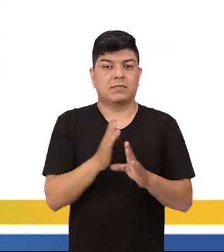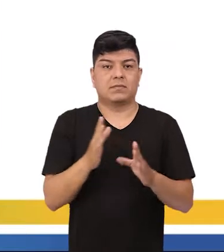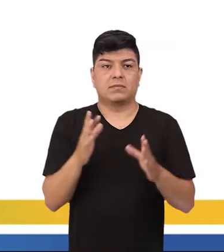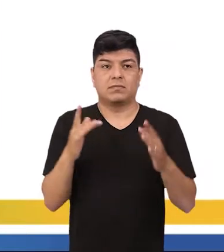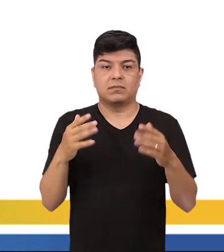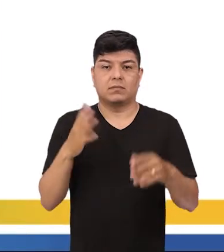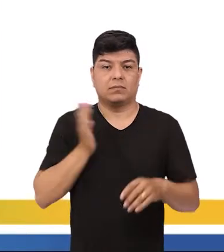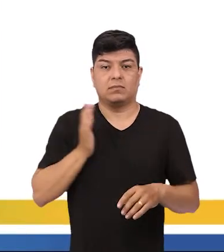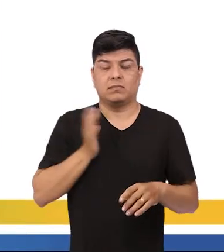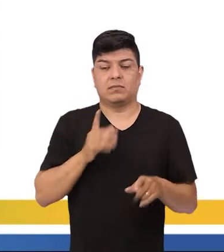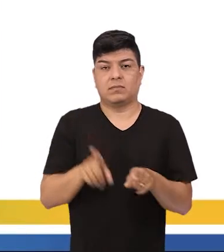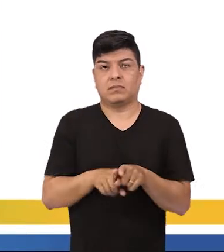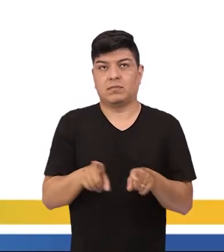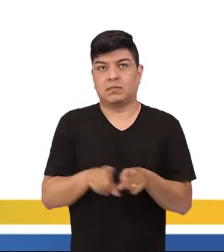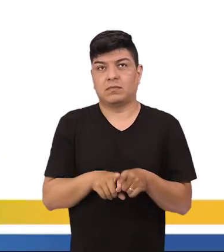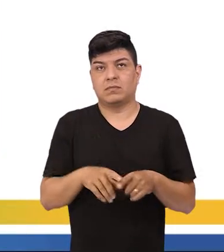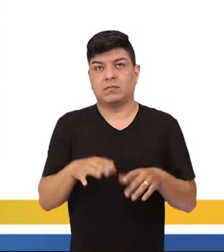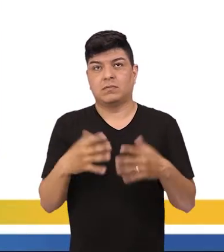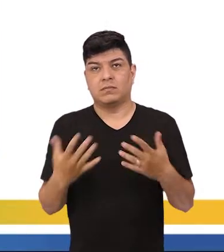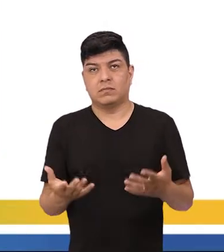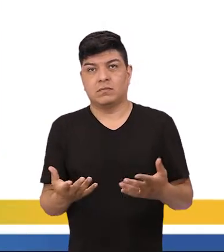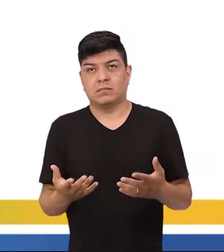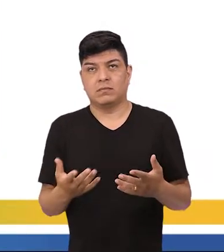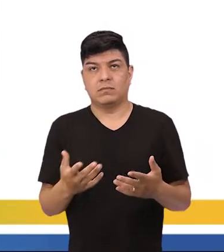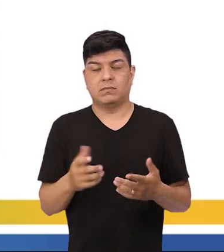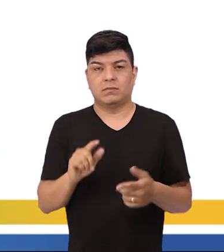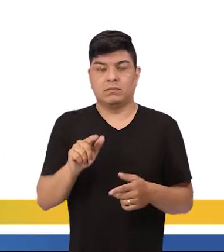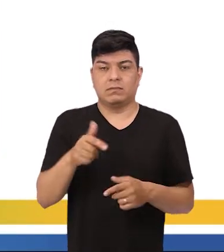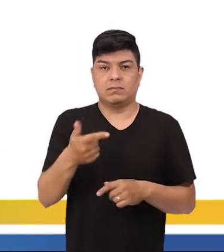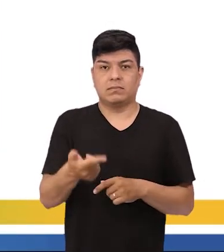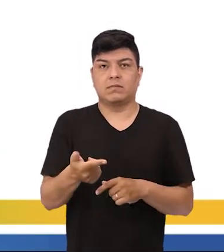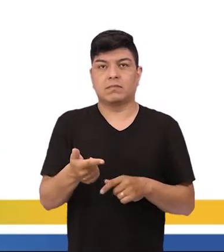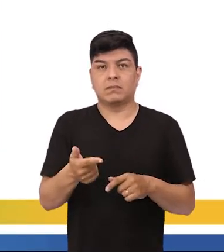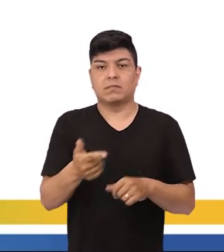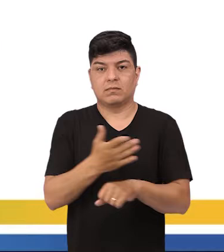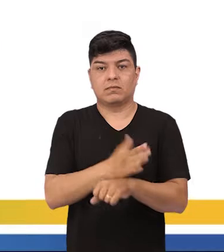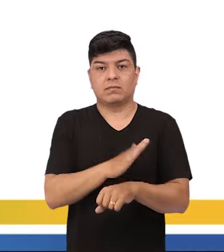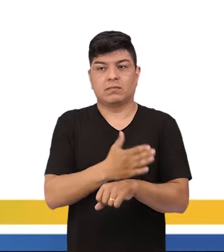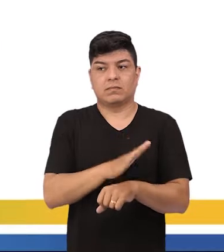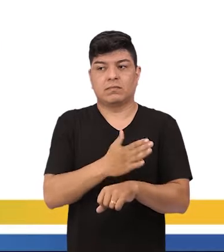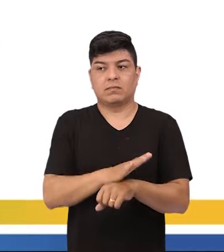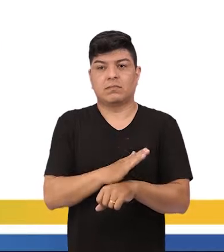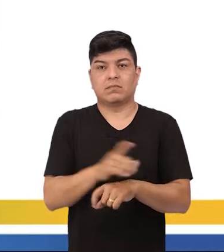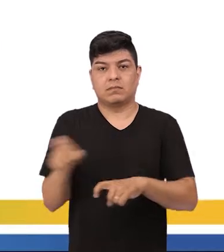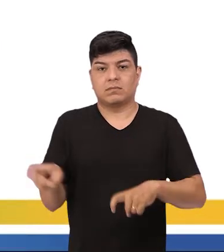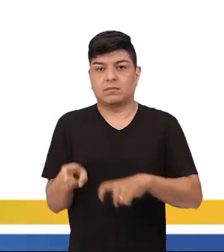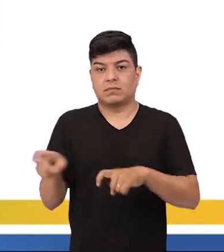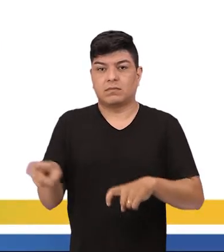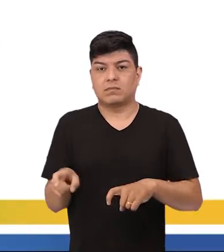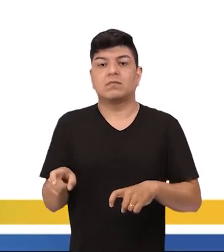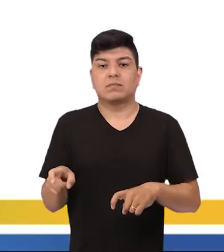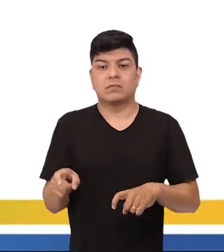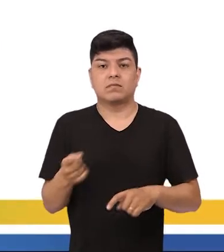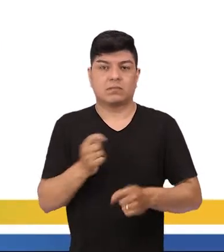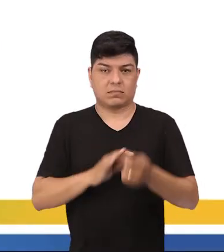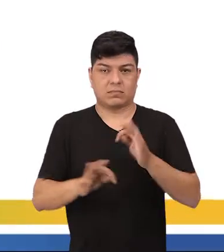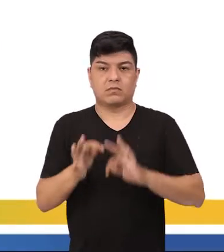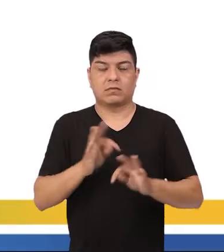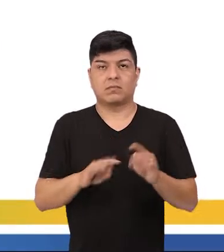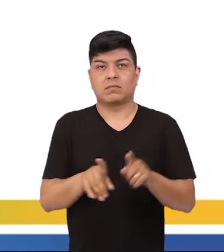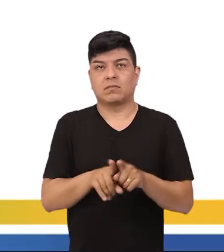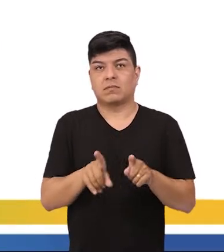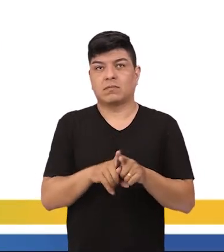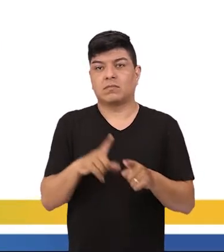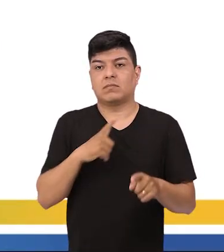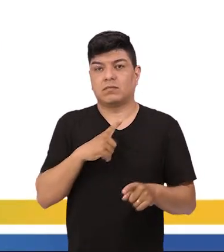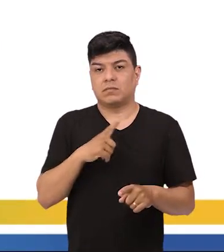acúmulo de riquezas, seja através do extrativismo ou de práticas agrícolas mais ou menos sofisticadas, né? Então, a colônia ela